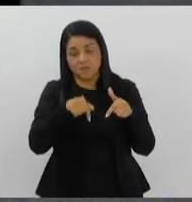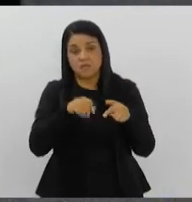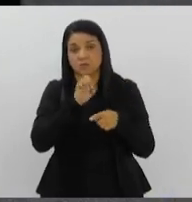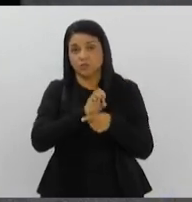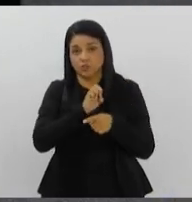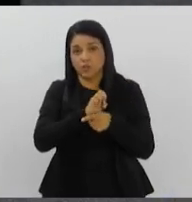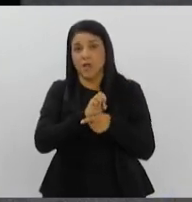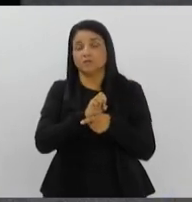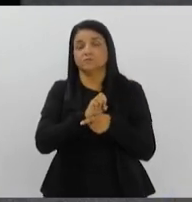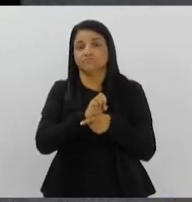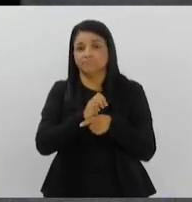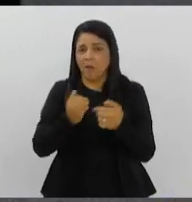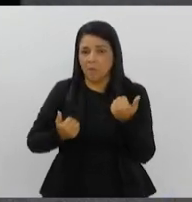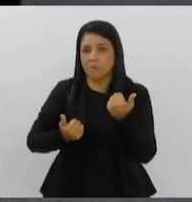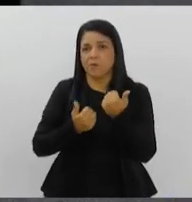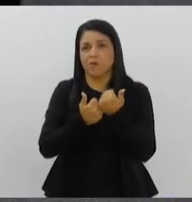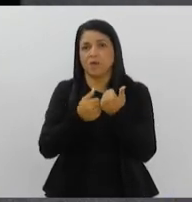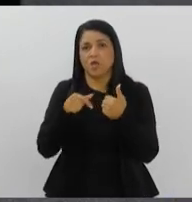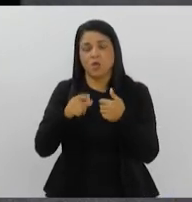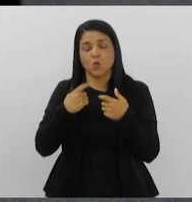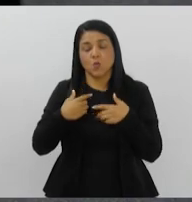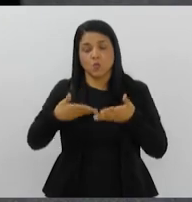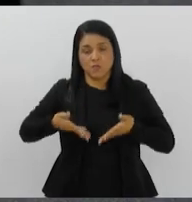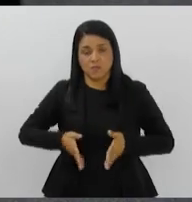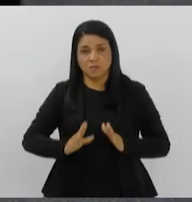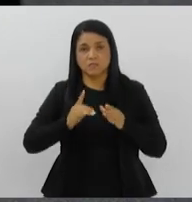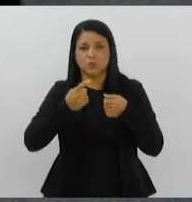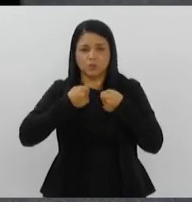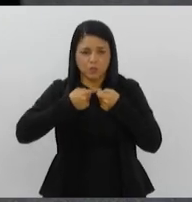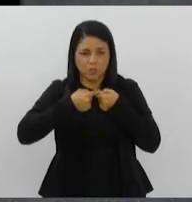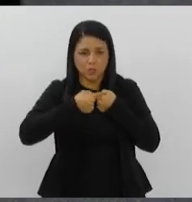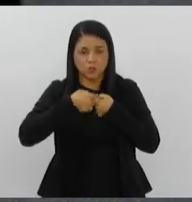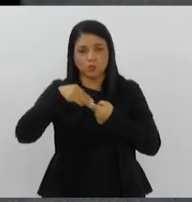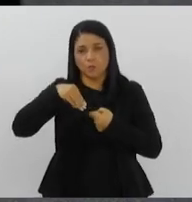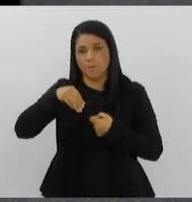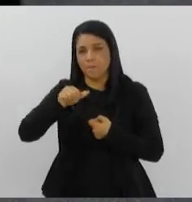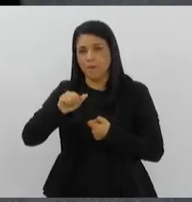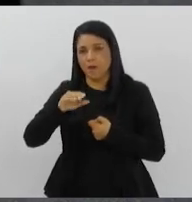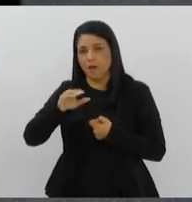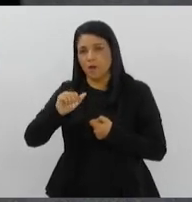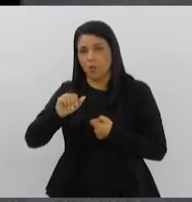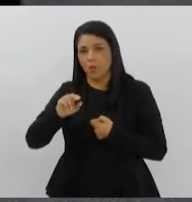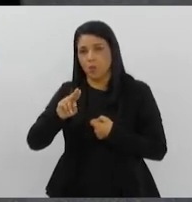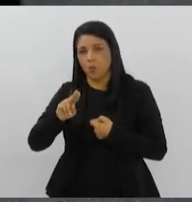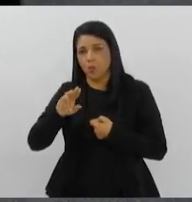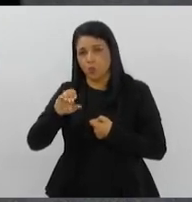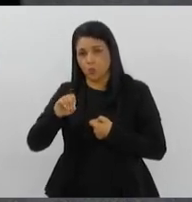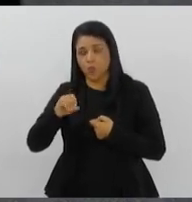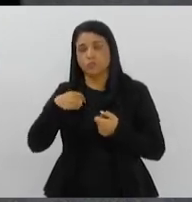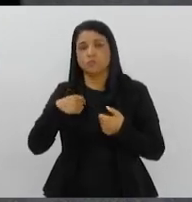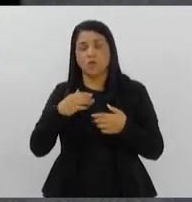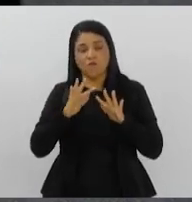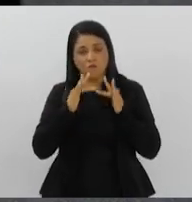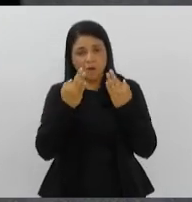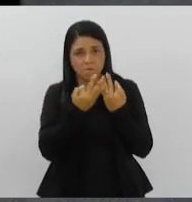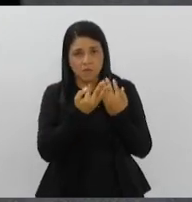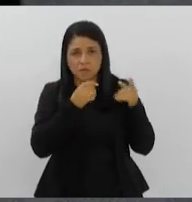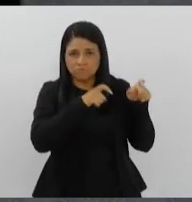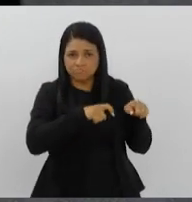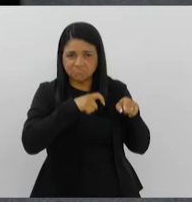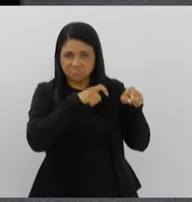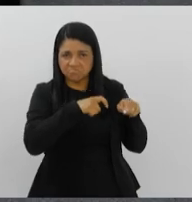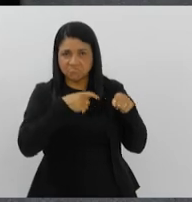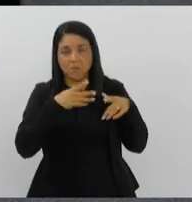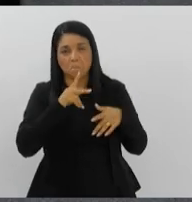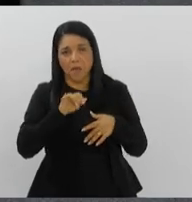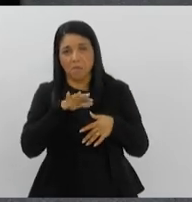dia. Sou do interior, sou do município de Macuco, como eu disse, família de produtor rural, com muito orgulho. Essa é uma bandeira